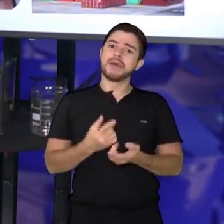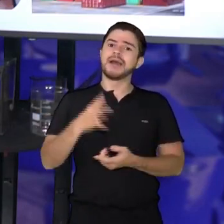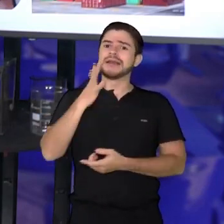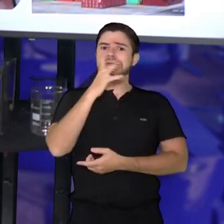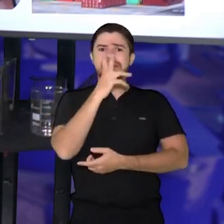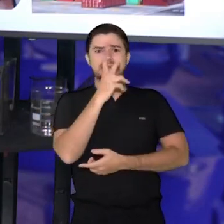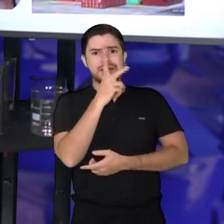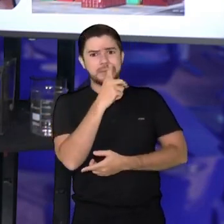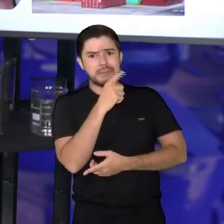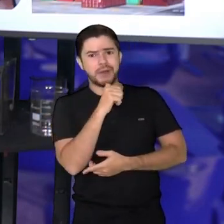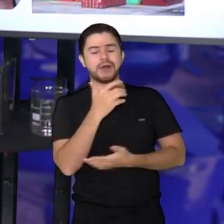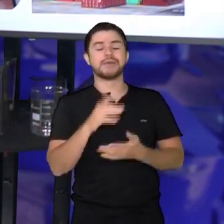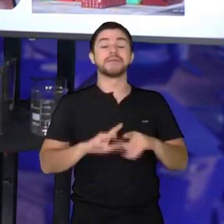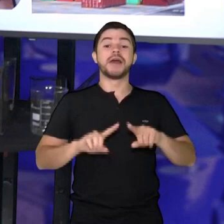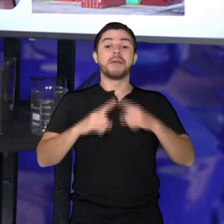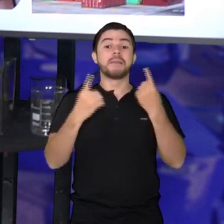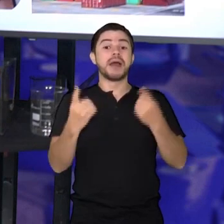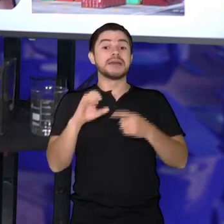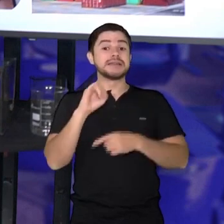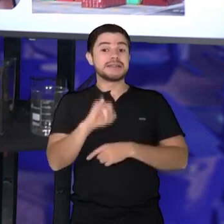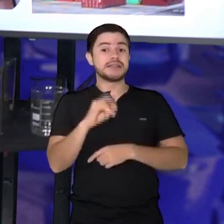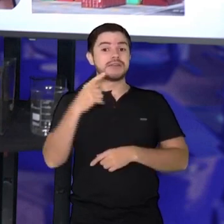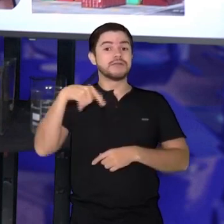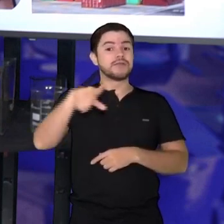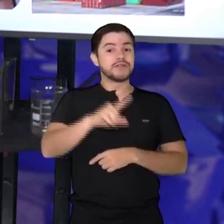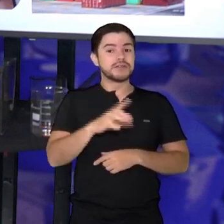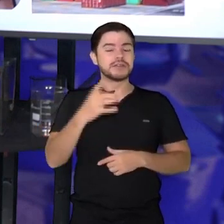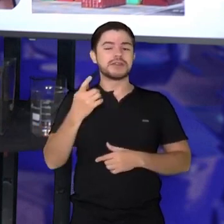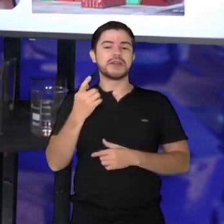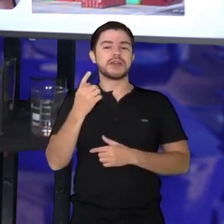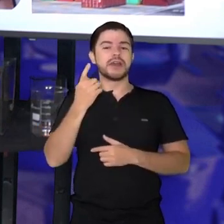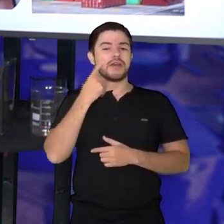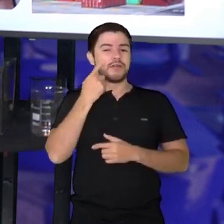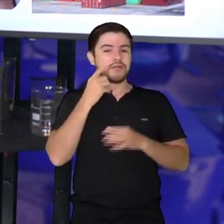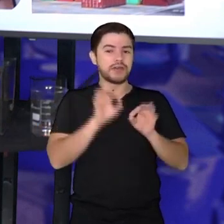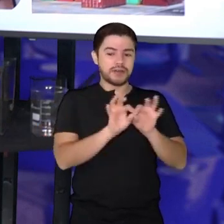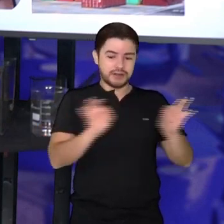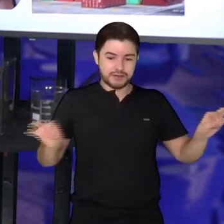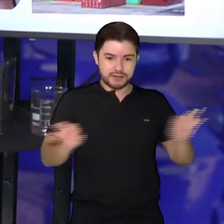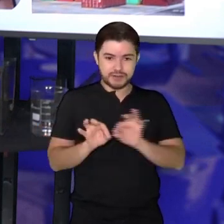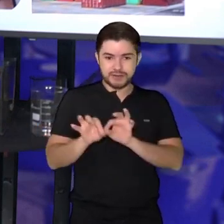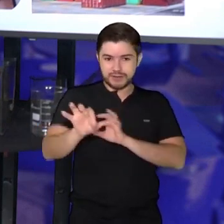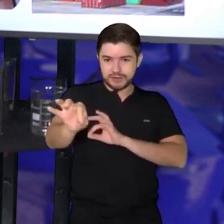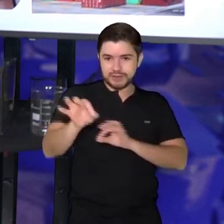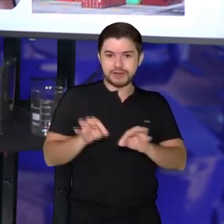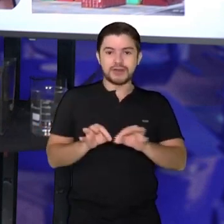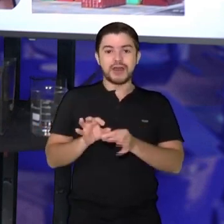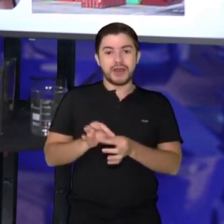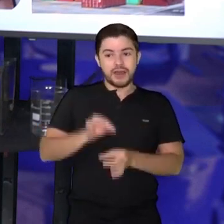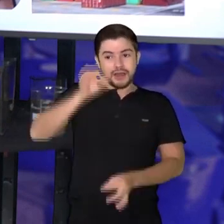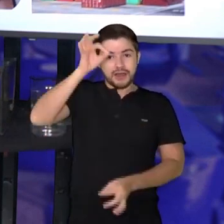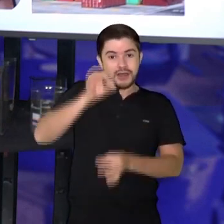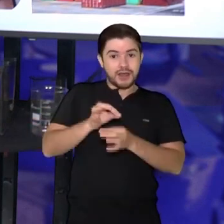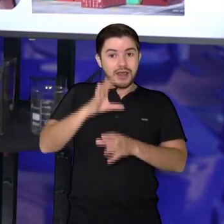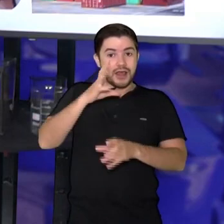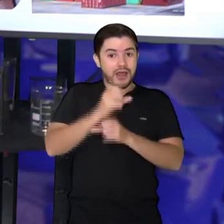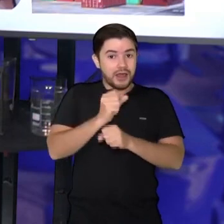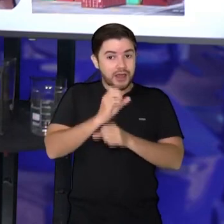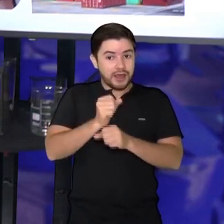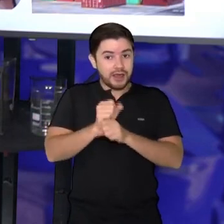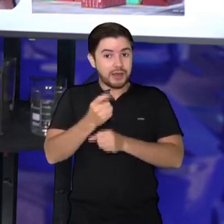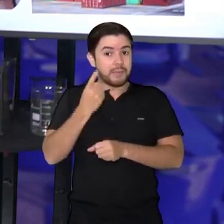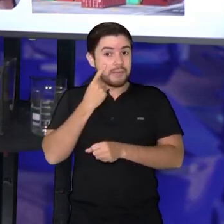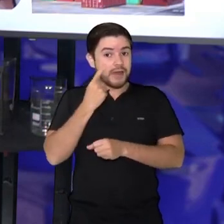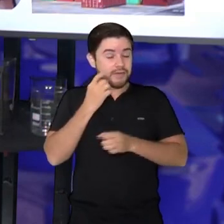na mesma resposta. Mas se você utilizar aquela relação de medidas, pegar as quantidades de caixas que estão